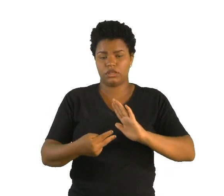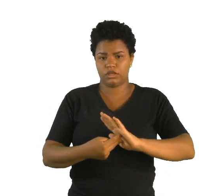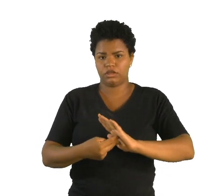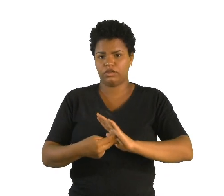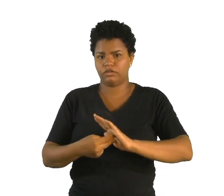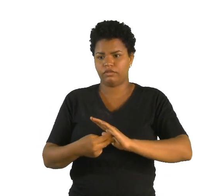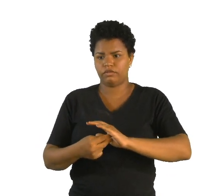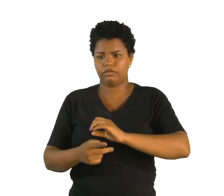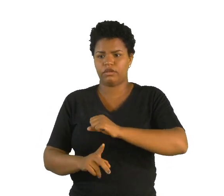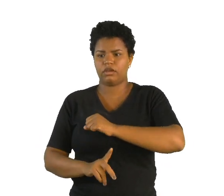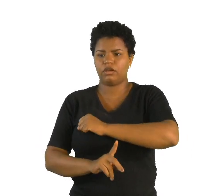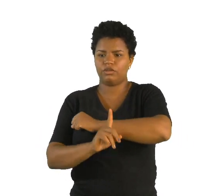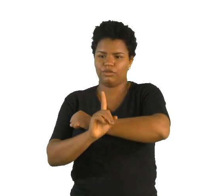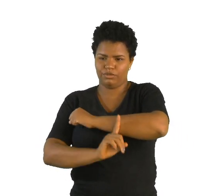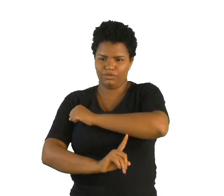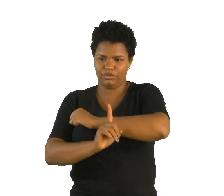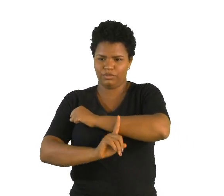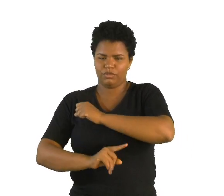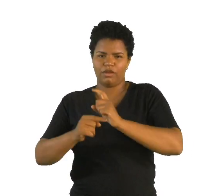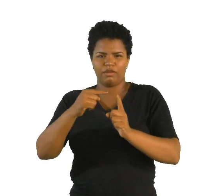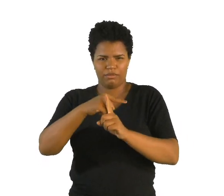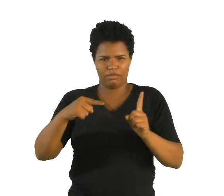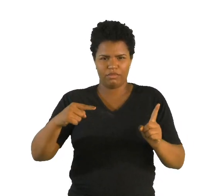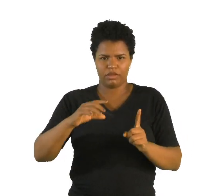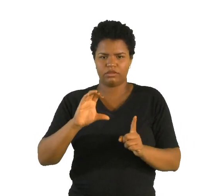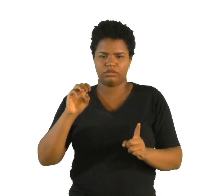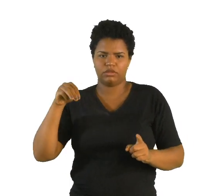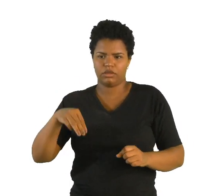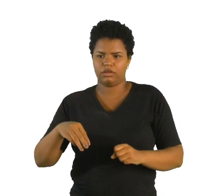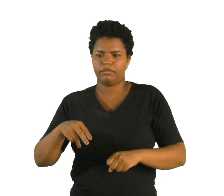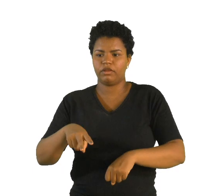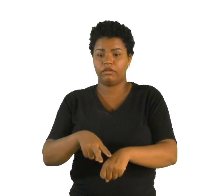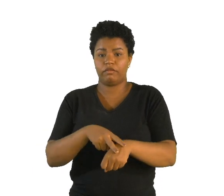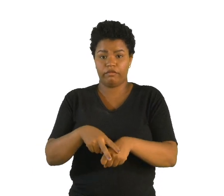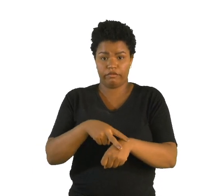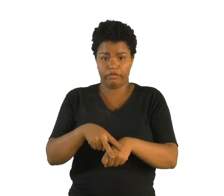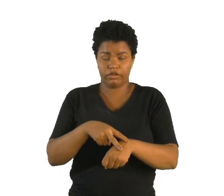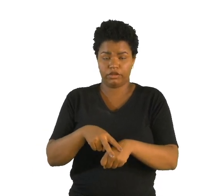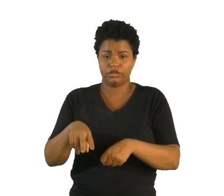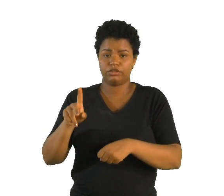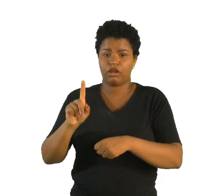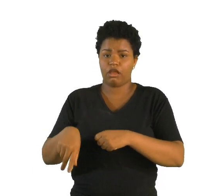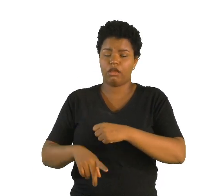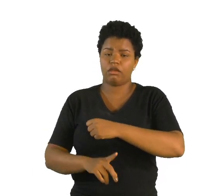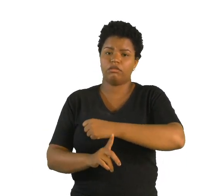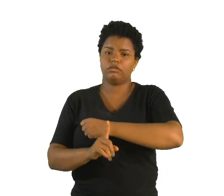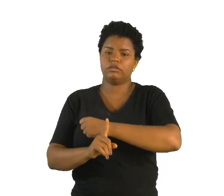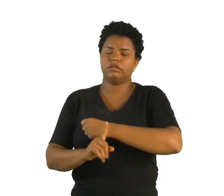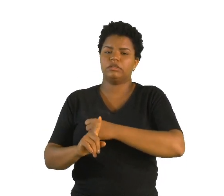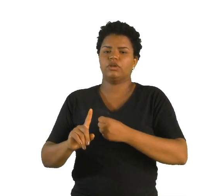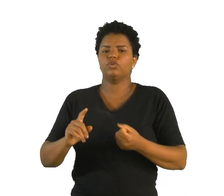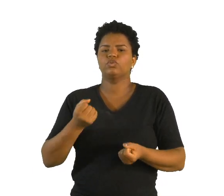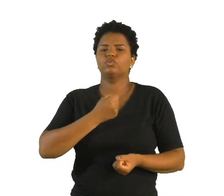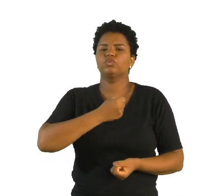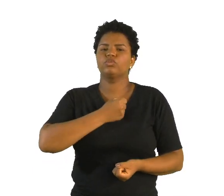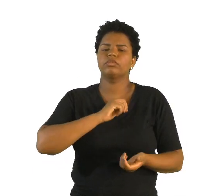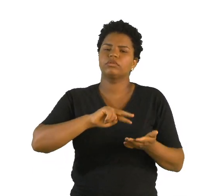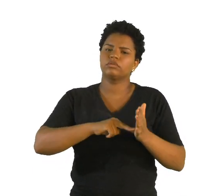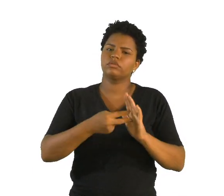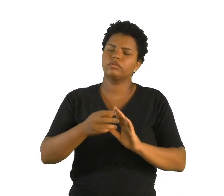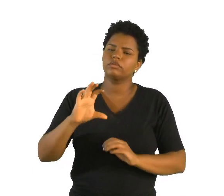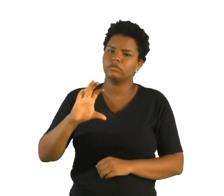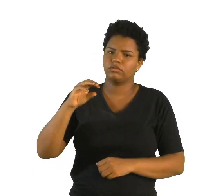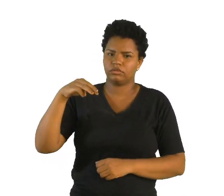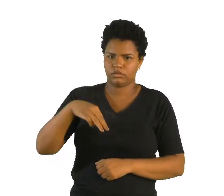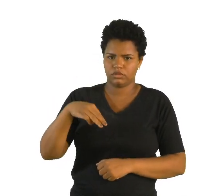do meio centímetro, de verde nós estamos demonstrando exatamente os números que significam os centímetros,